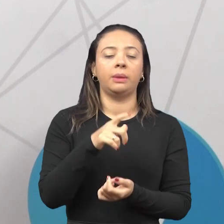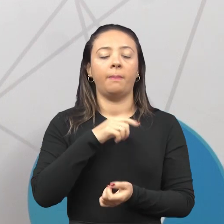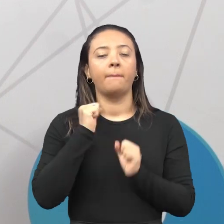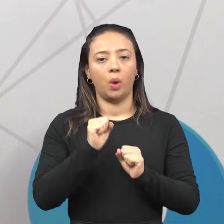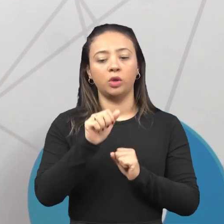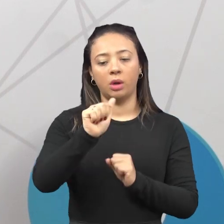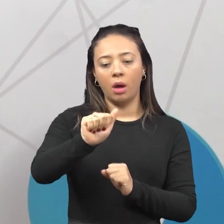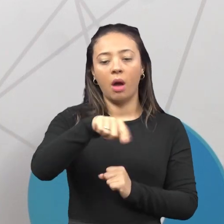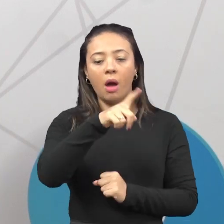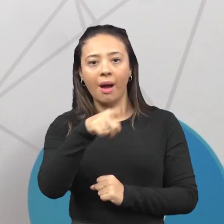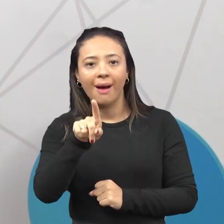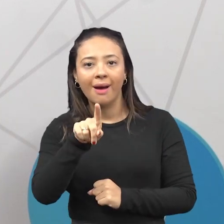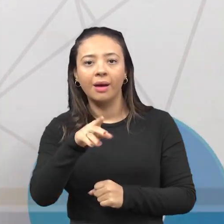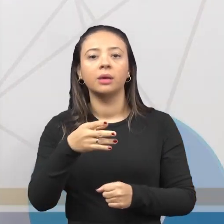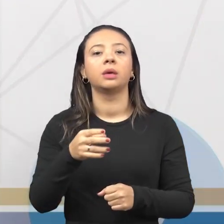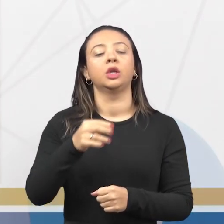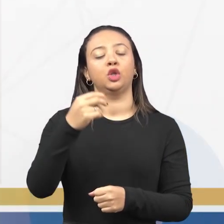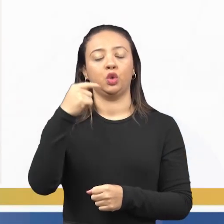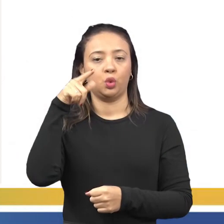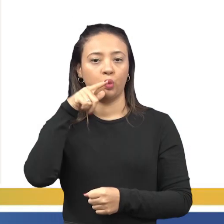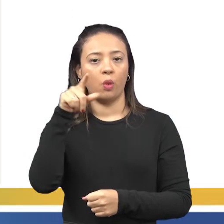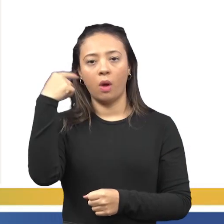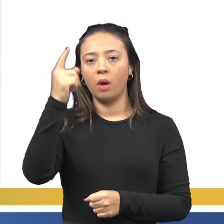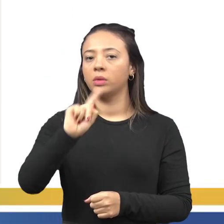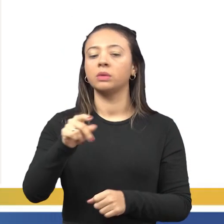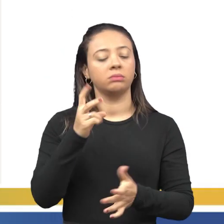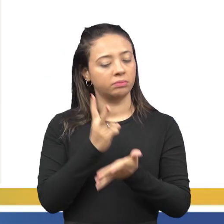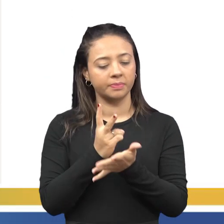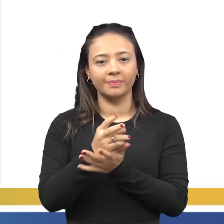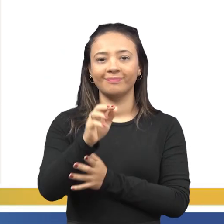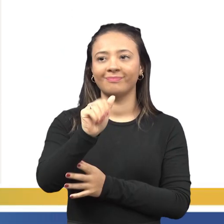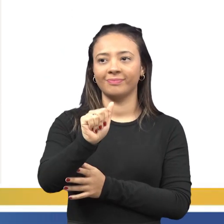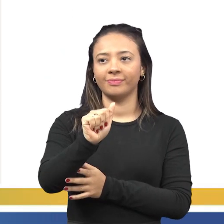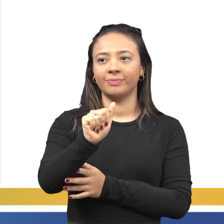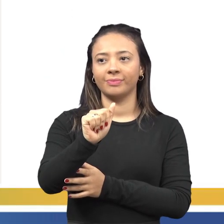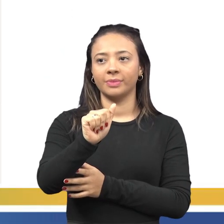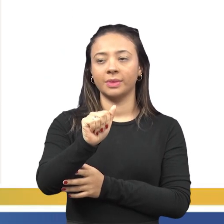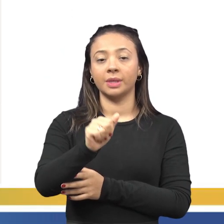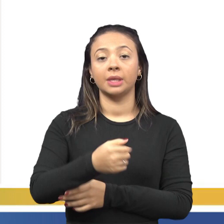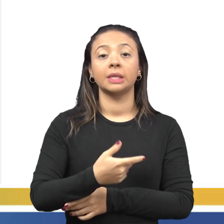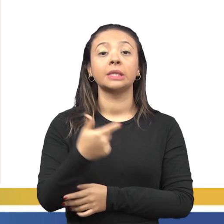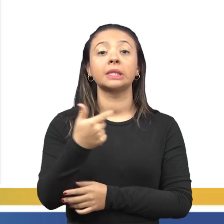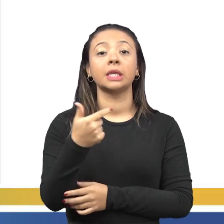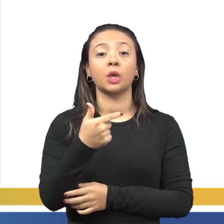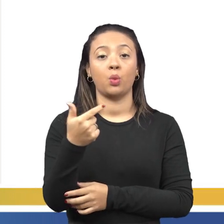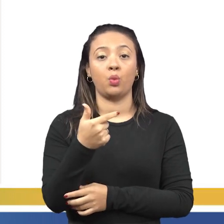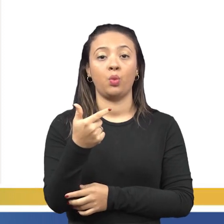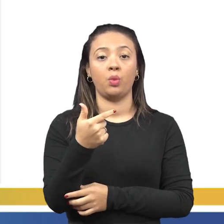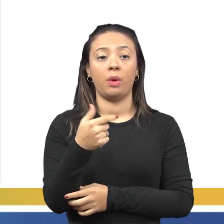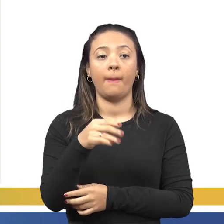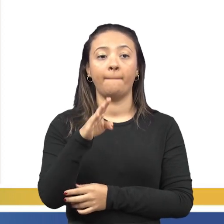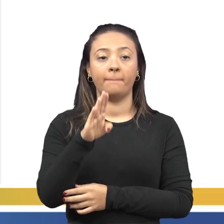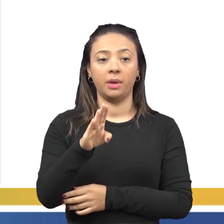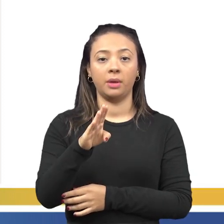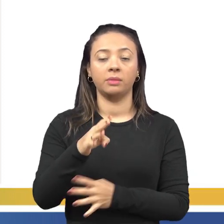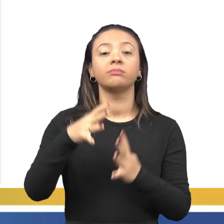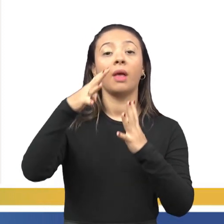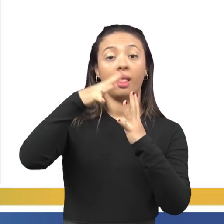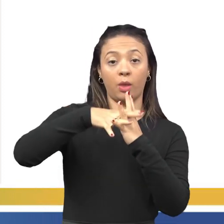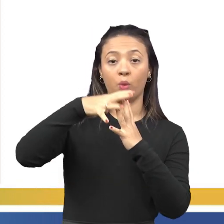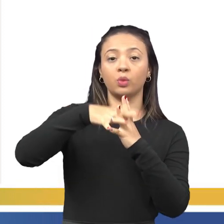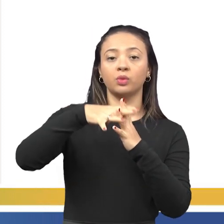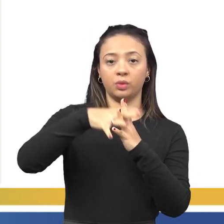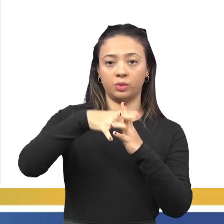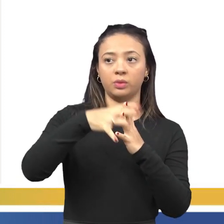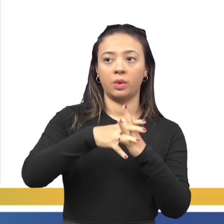dizer A, com esse som aberto. A segunda letrinha, ó, consoante B, certo? Igual à língua portuguesa. Dizemos aí